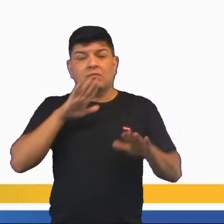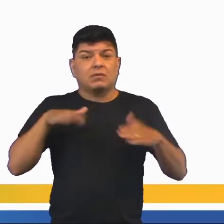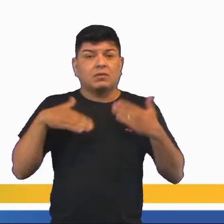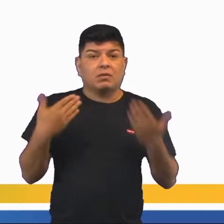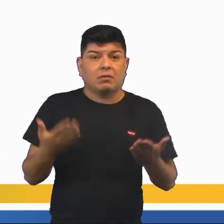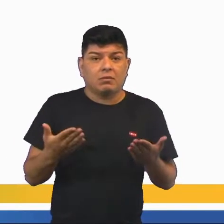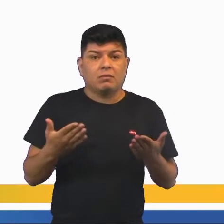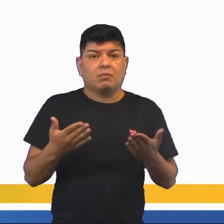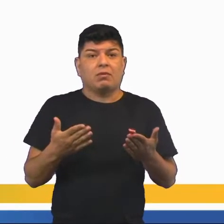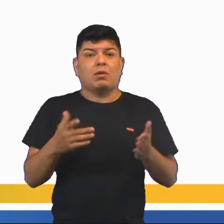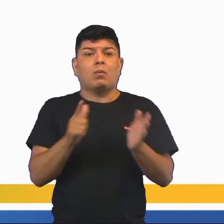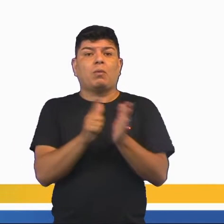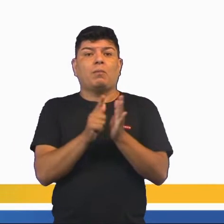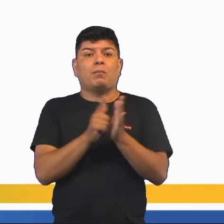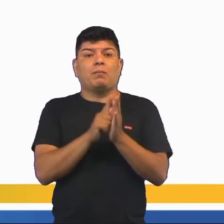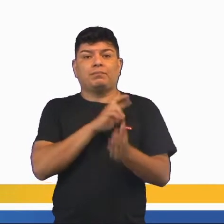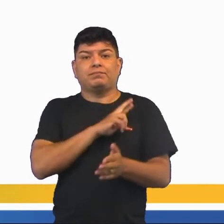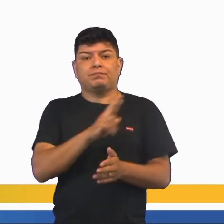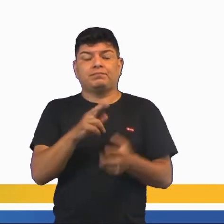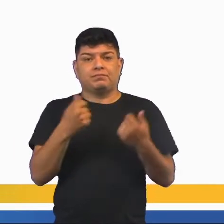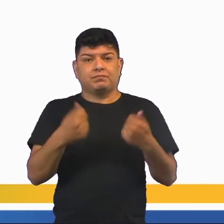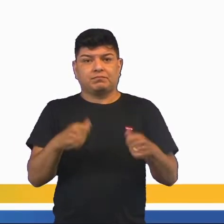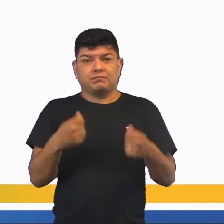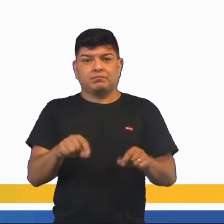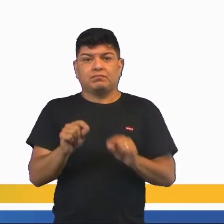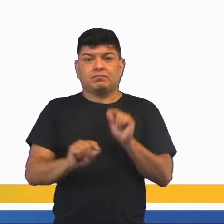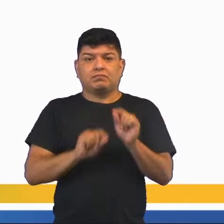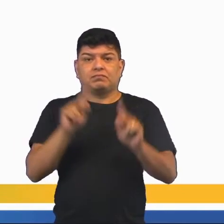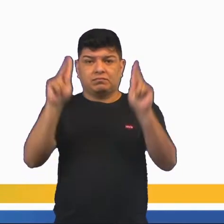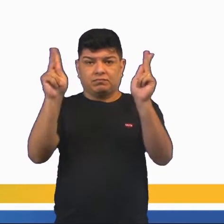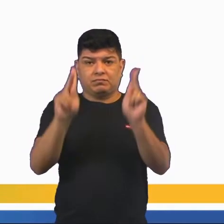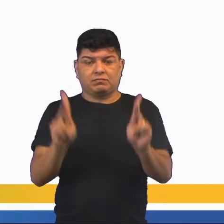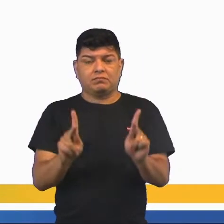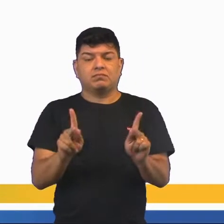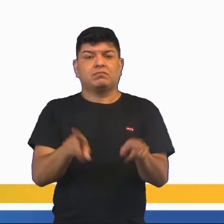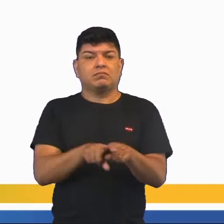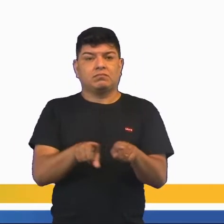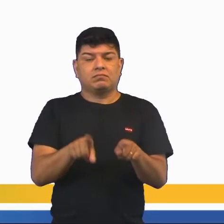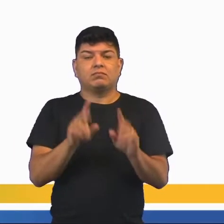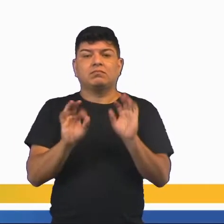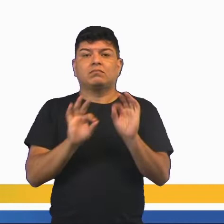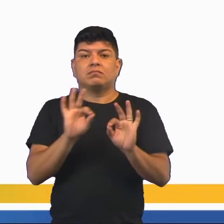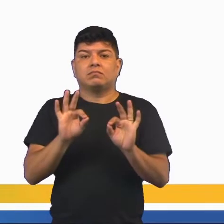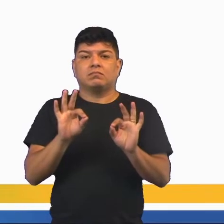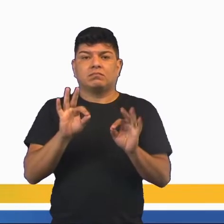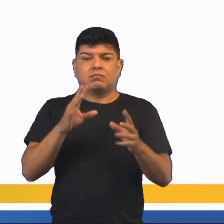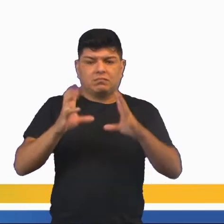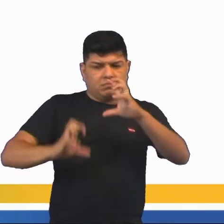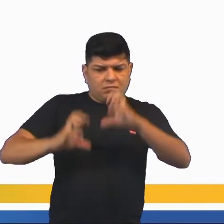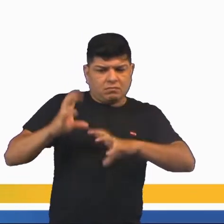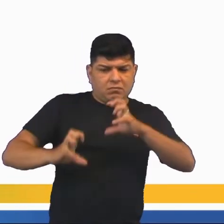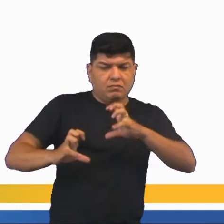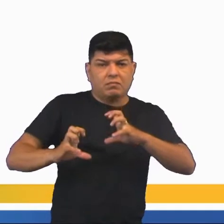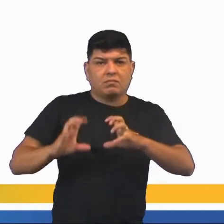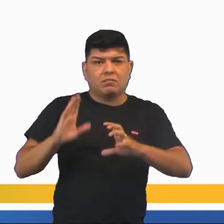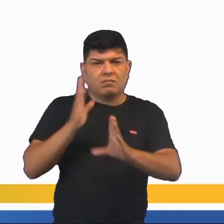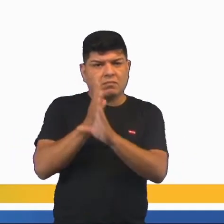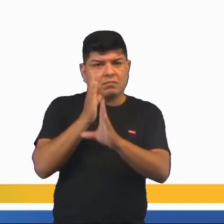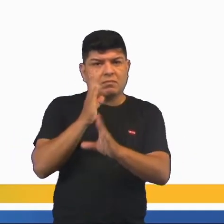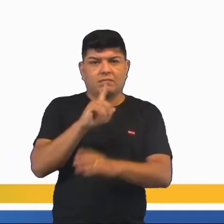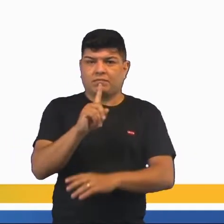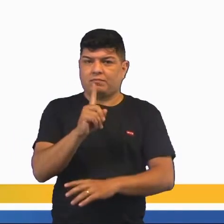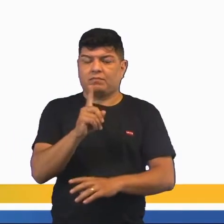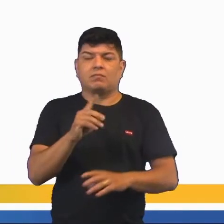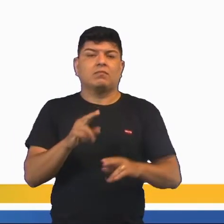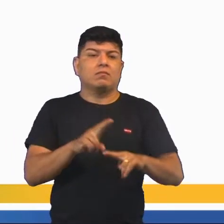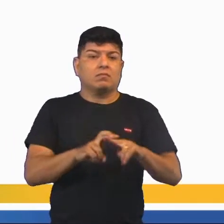seria o papel da religião, então? Ela precisa ser fonte de pacificação e não razão de conflitos.